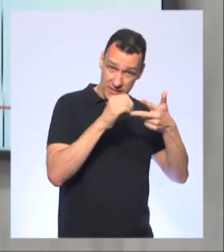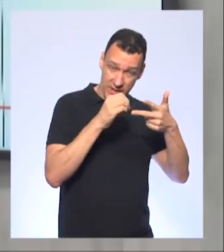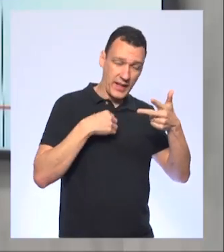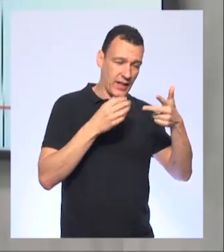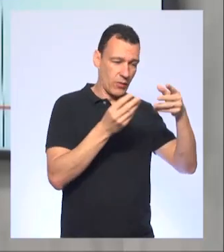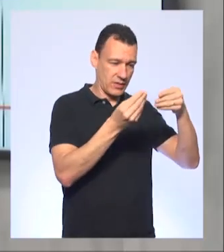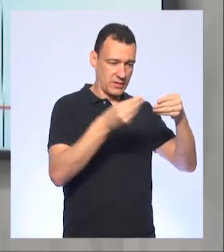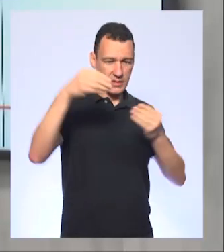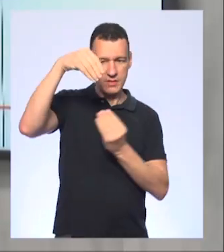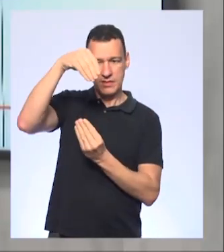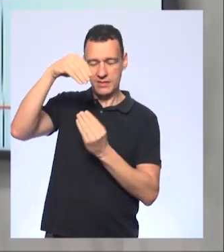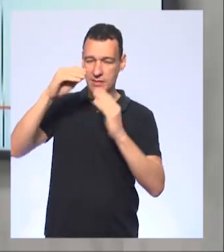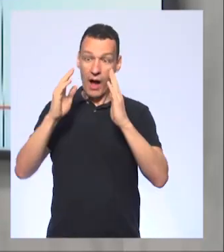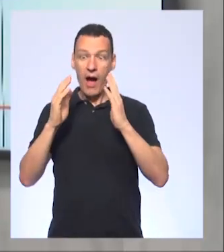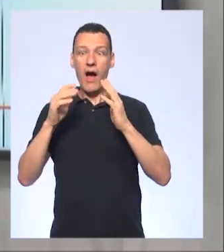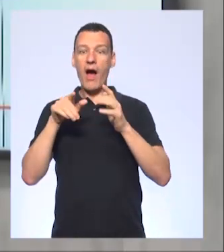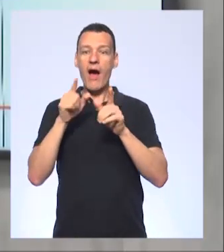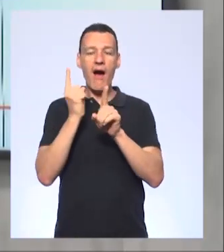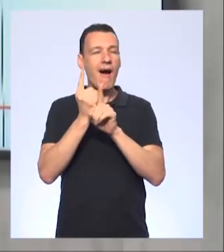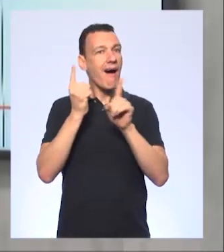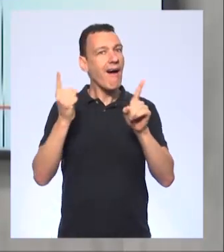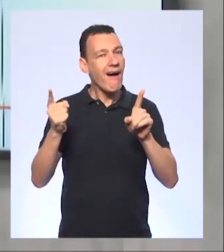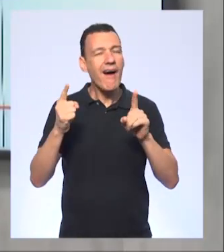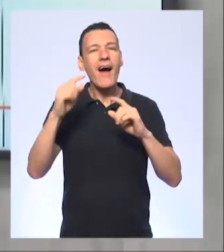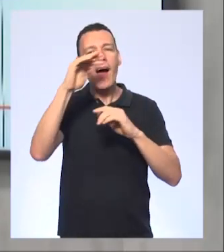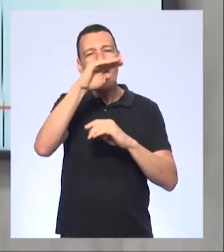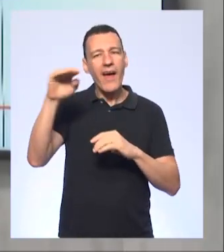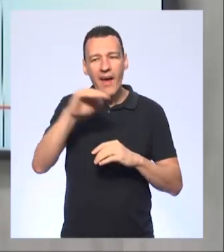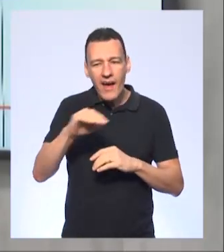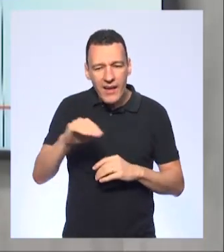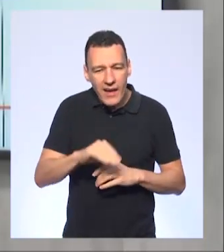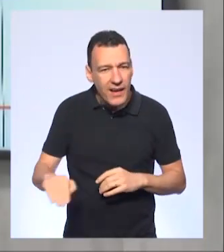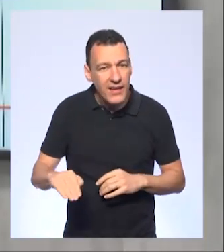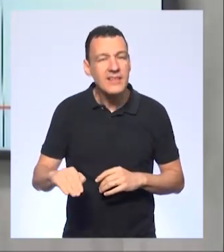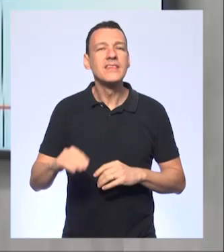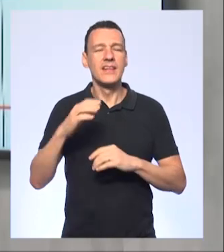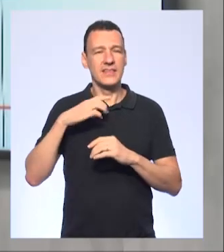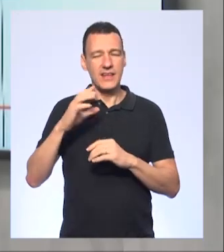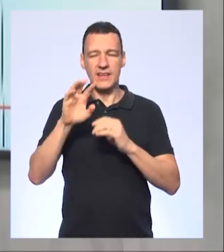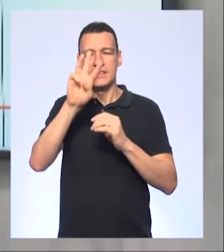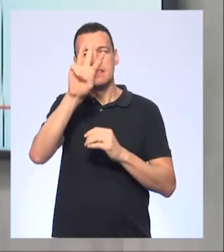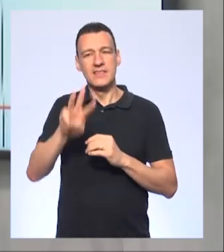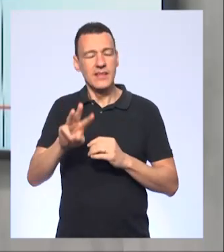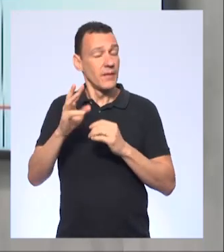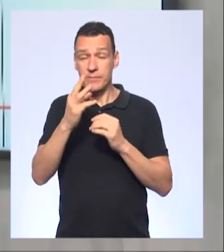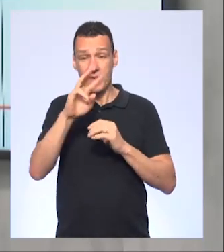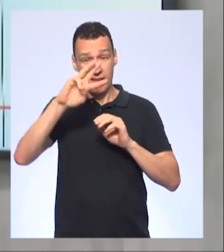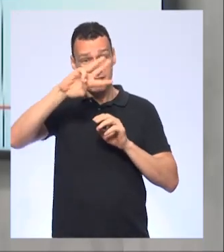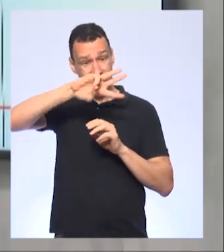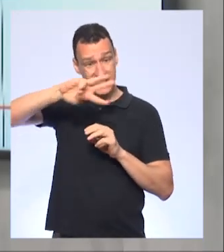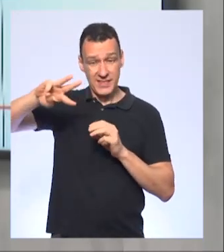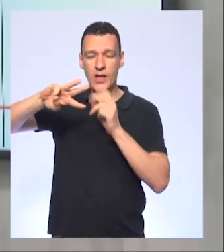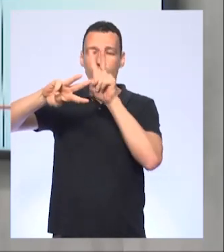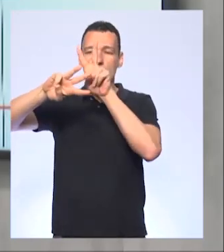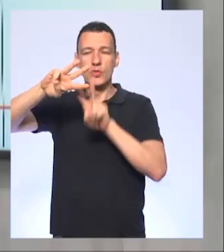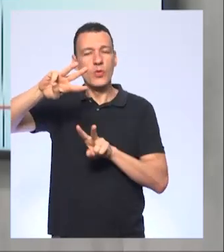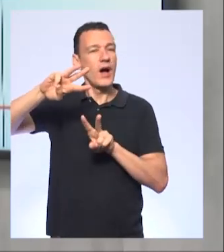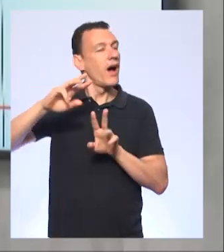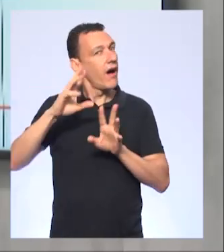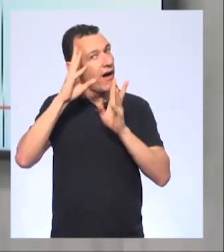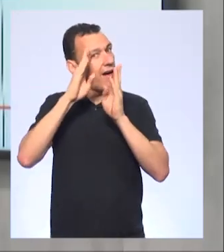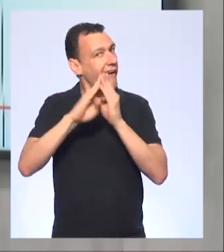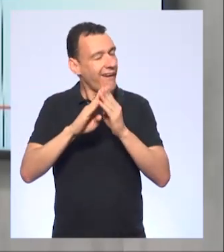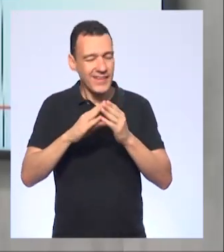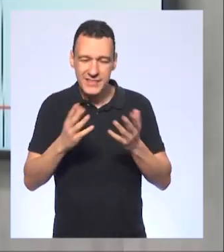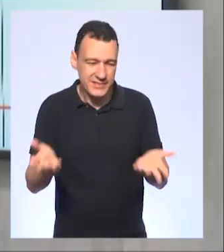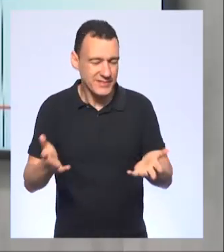prova. Enxerguei retas paralelas cortadas por duas transversais, que eram as ruas A e B. Aí não tem como. Aí não tem